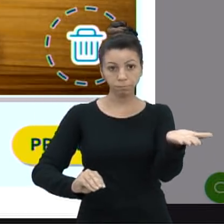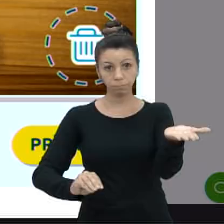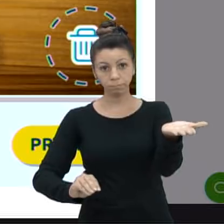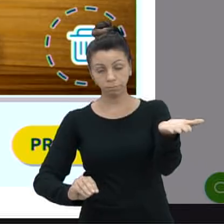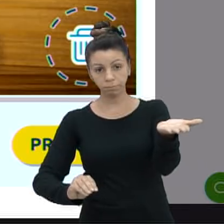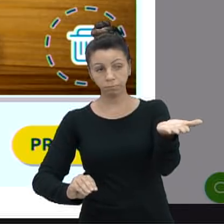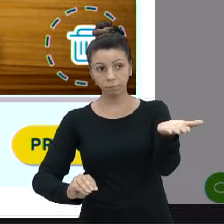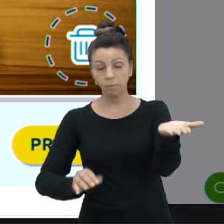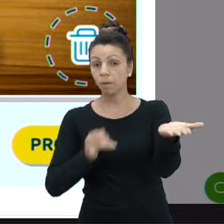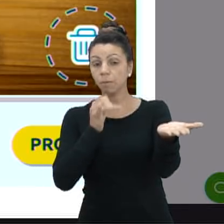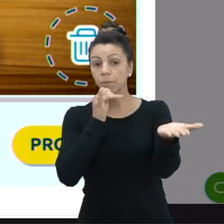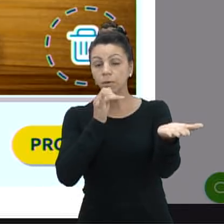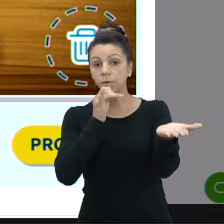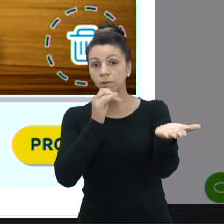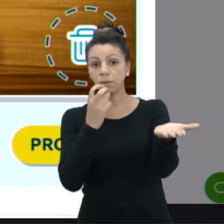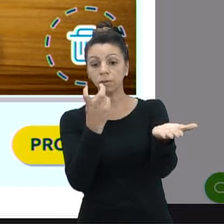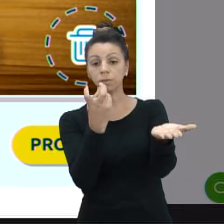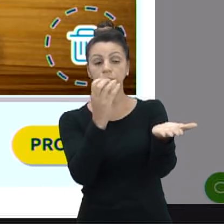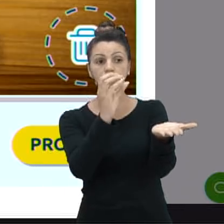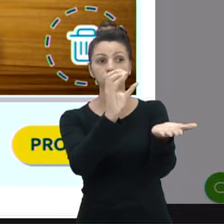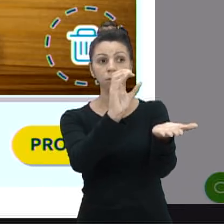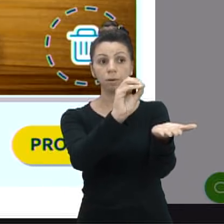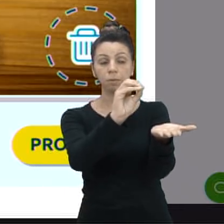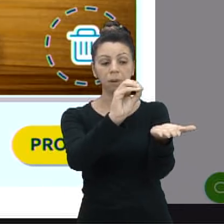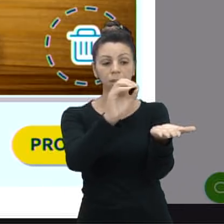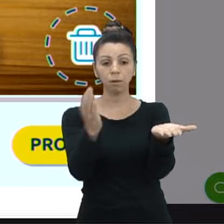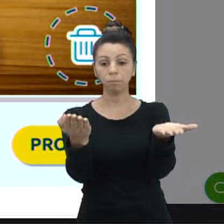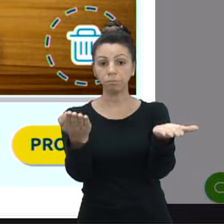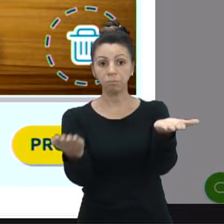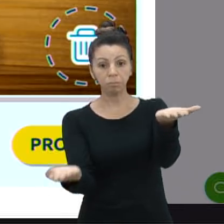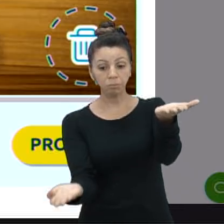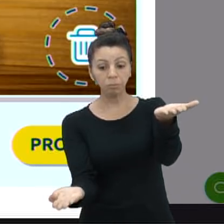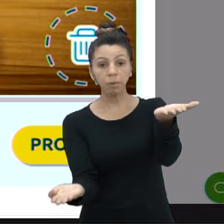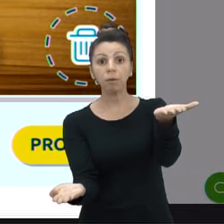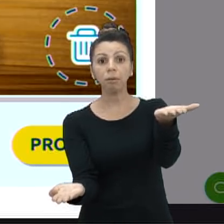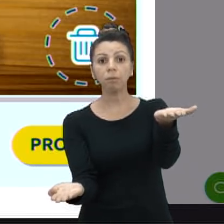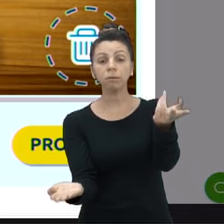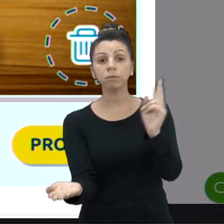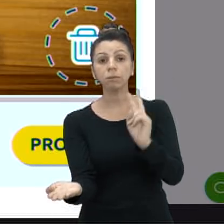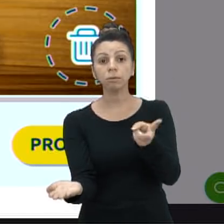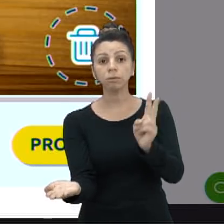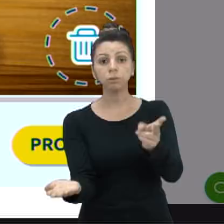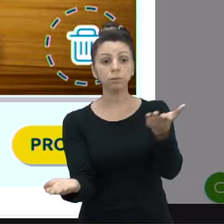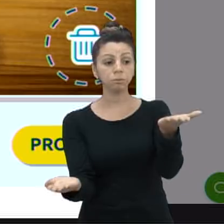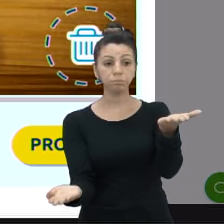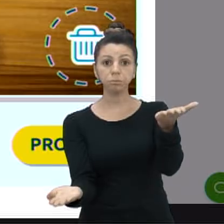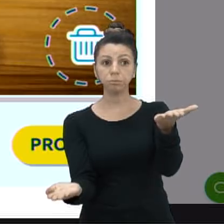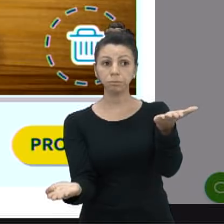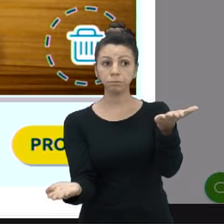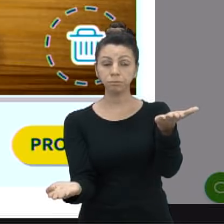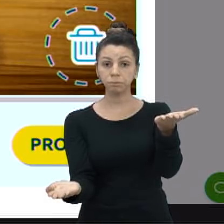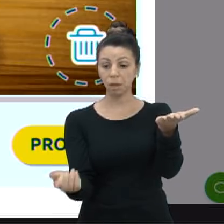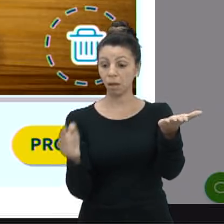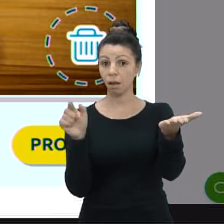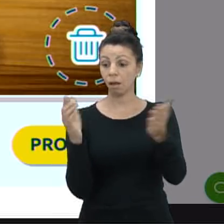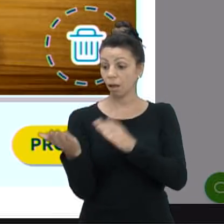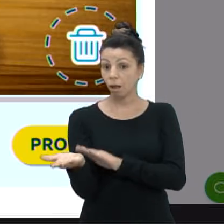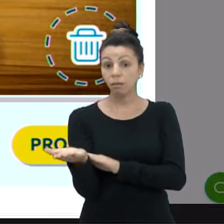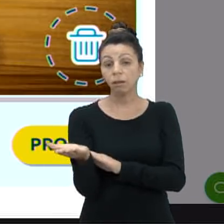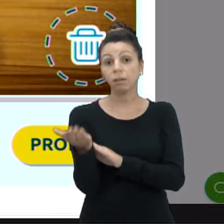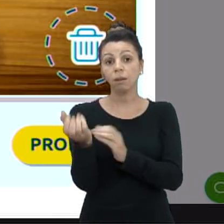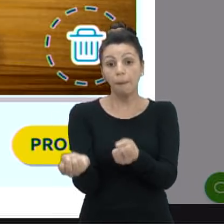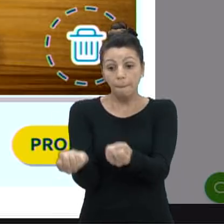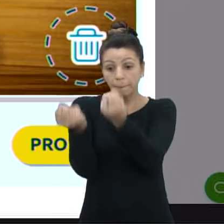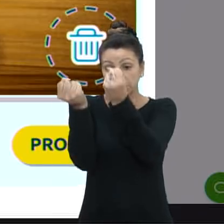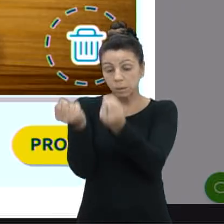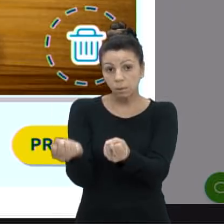o 50, ó, nem mexeu direito na balança, ela continua desproporcional. Este continua muito mais pesado. Então vocês